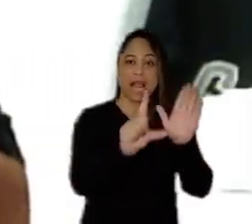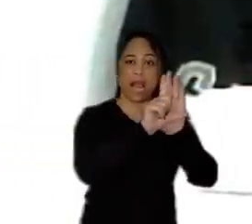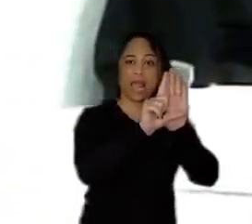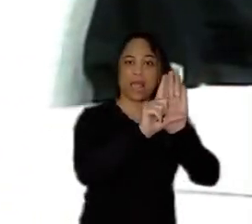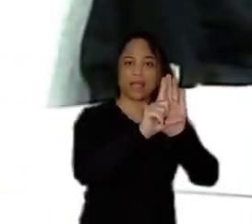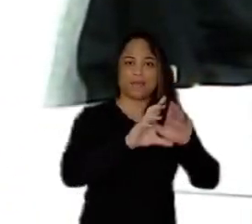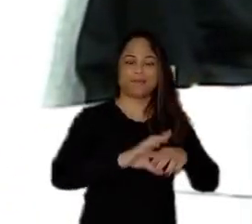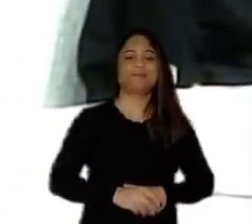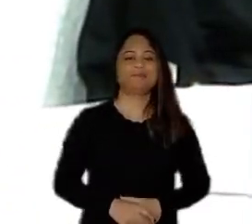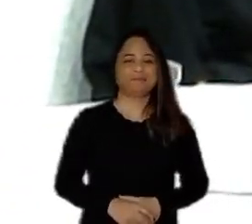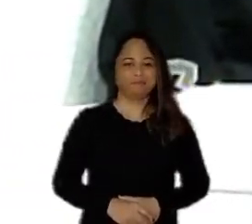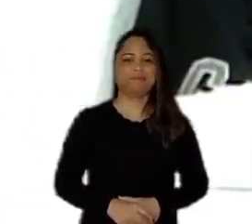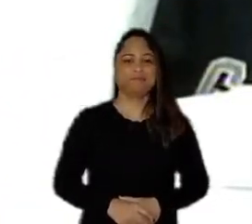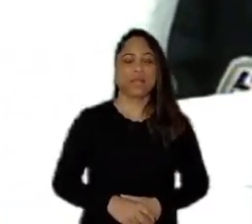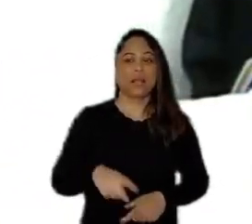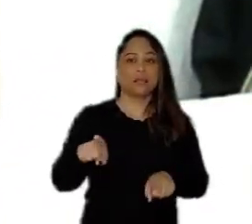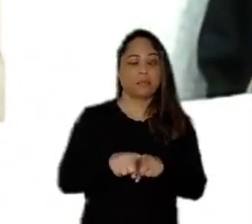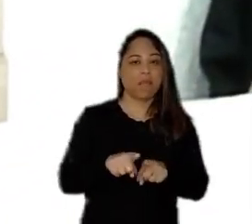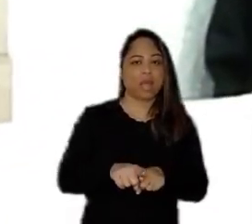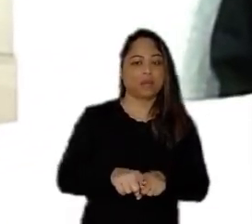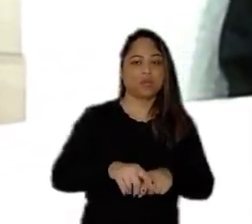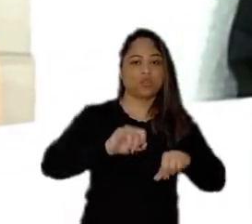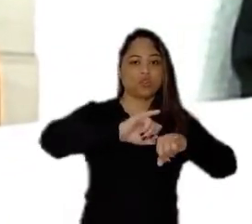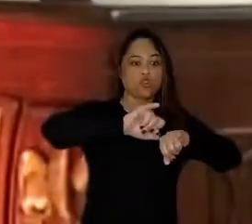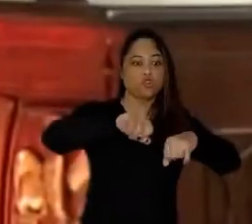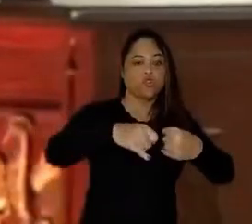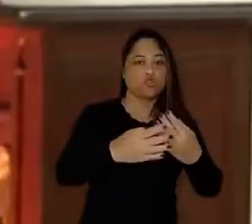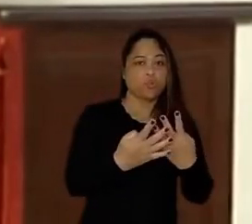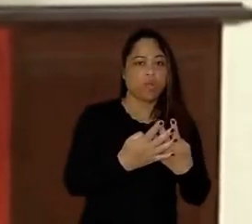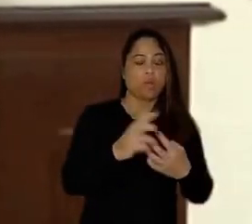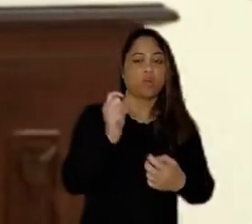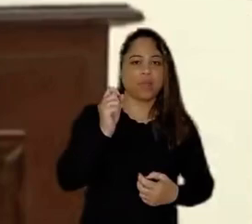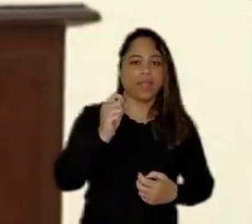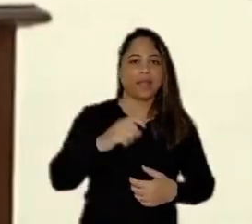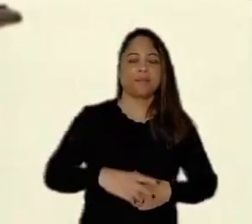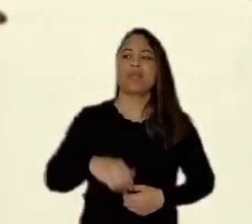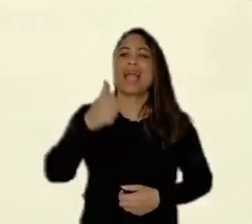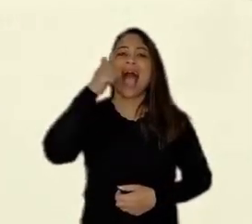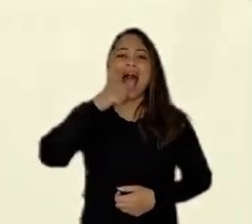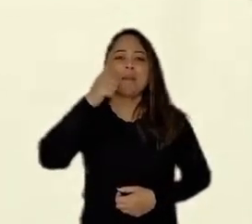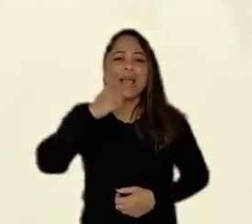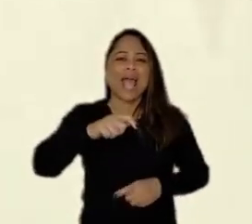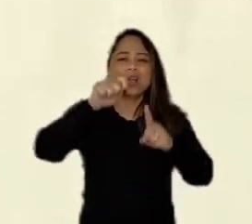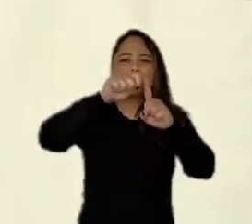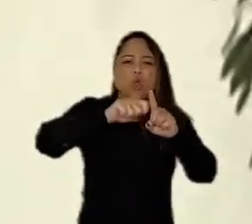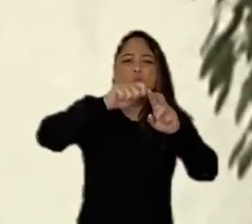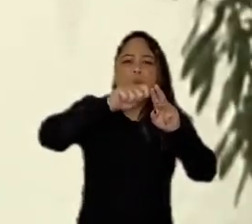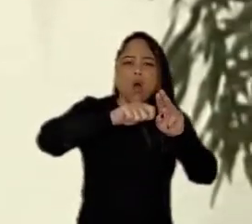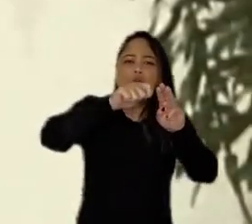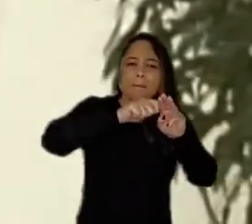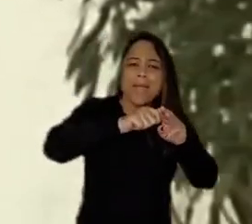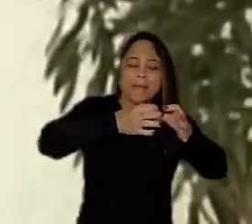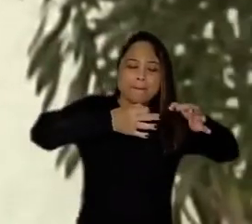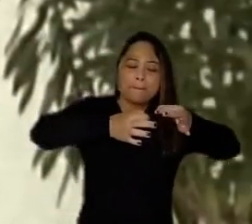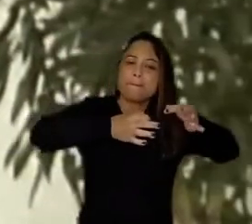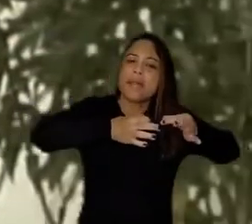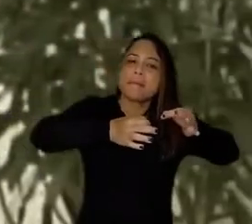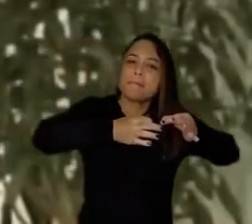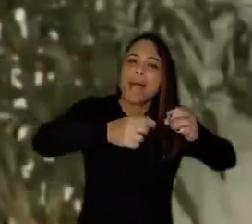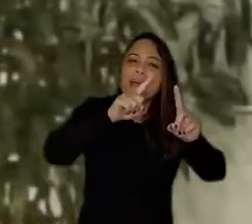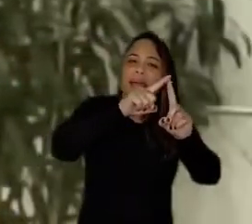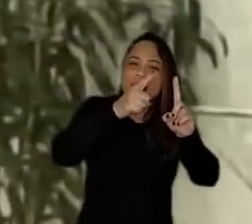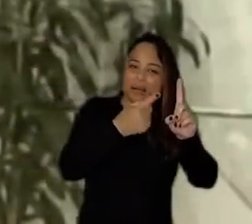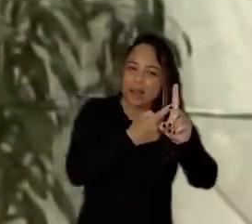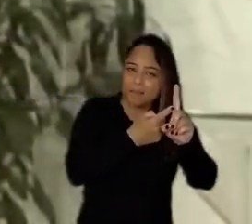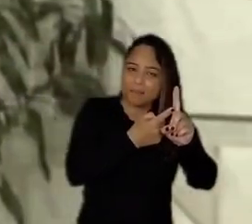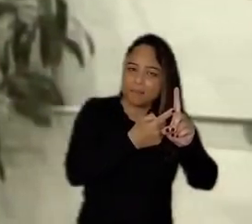O sentimento judaico é: o organismo da mulher todo mês se prepara para ser fecundado. E quando